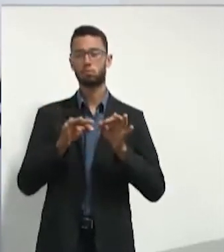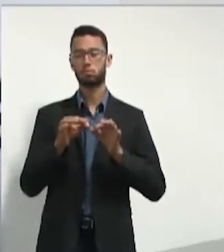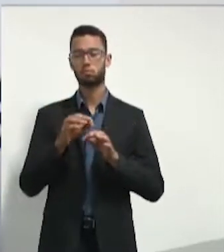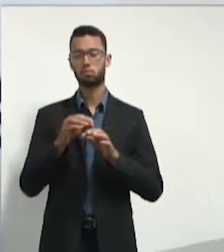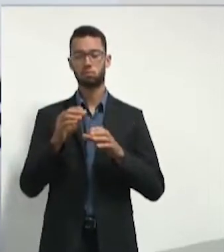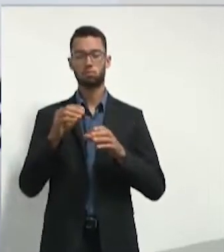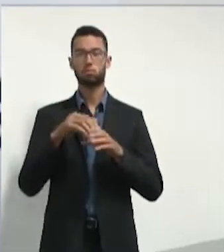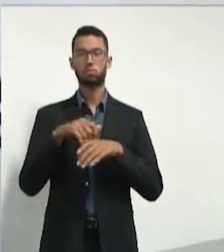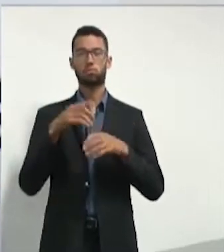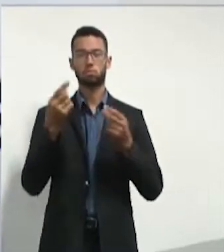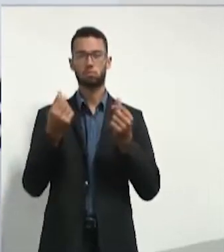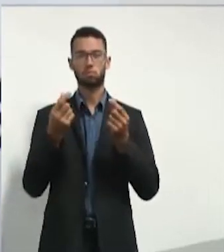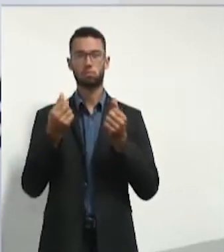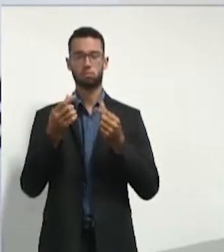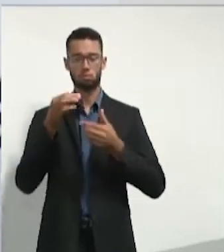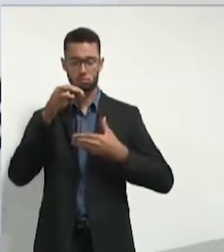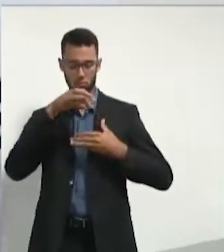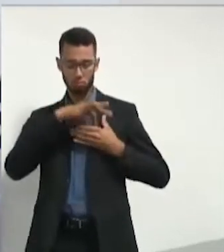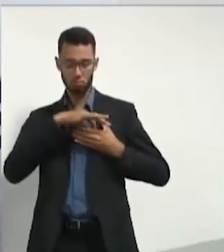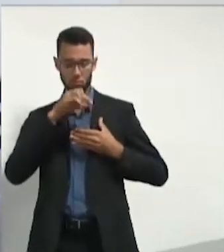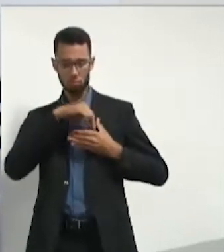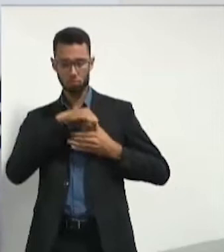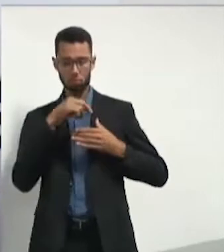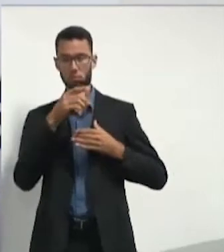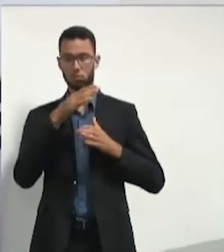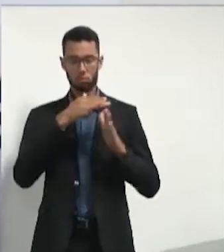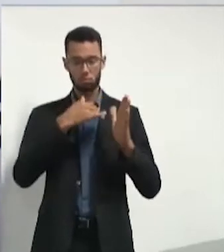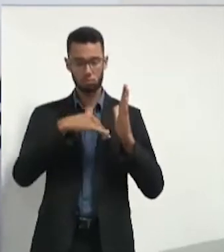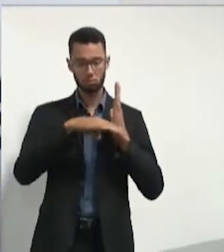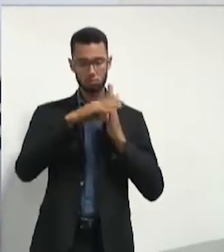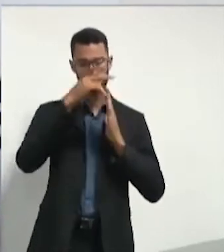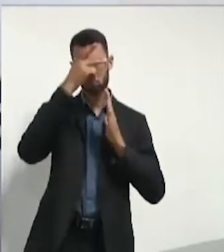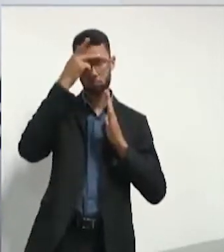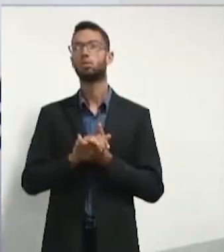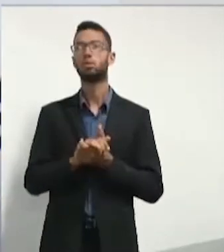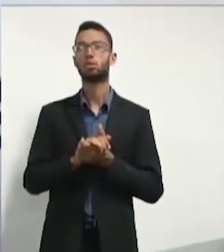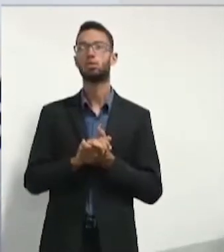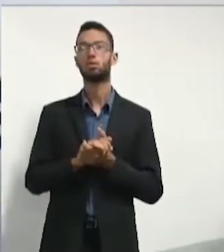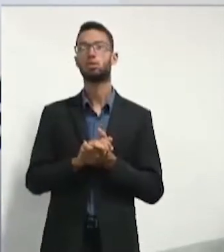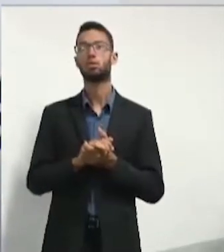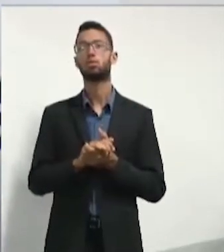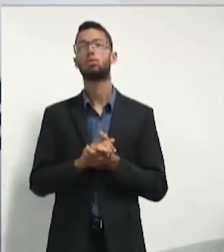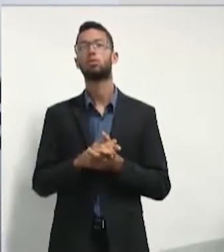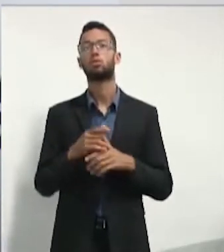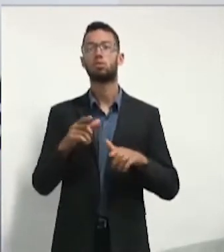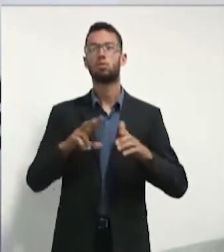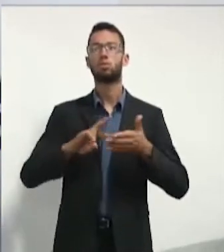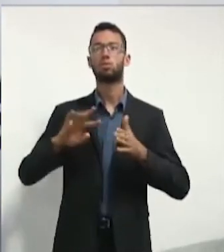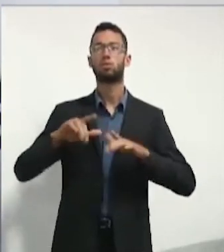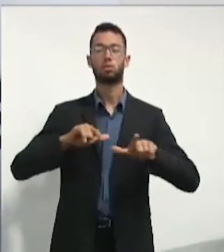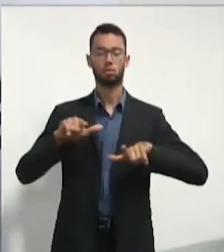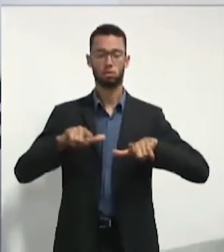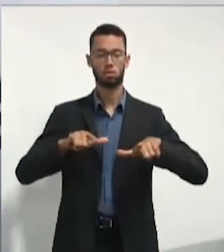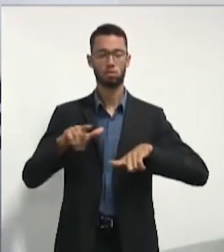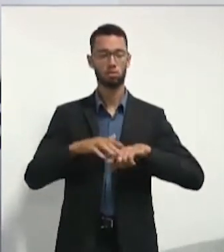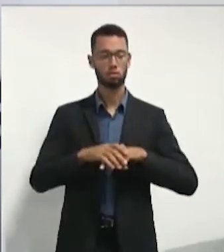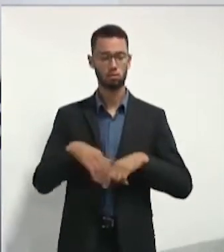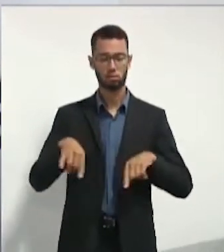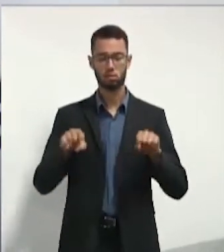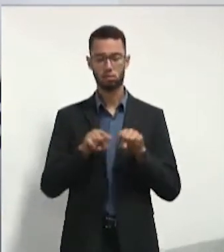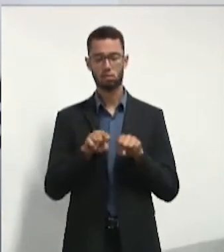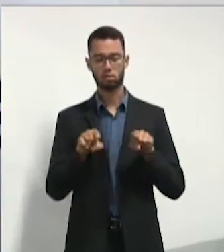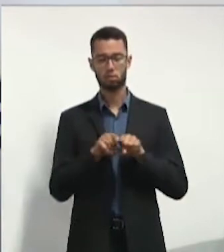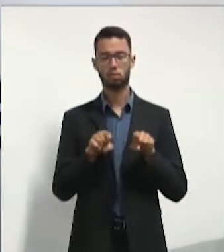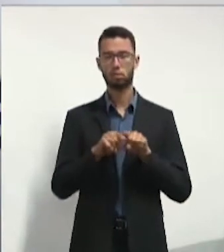dos nossos servidores aqui da câmara municipal do poder legislativo mas também presidente os poderes à